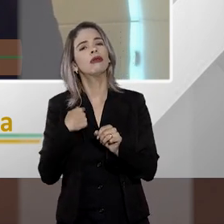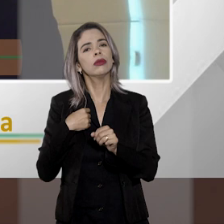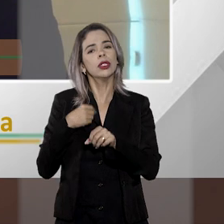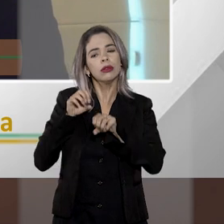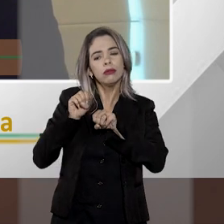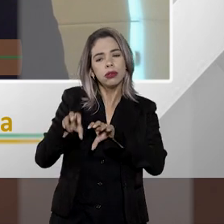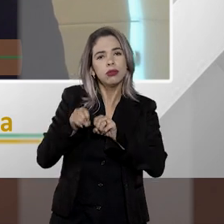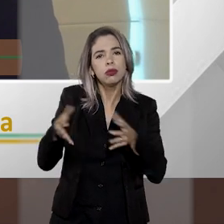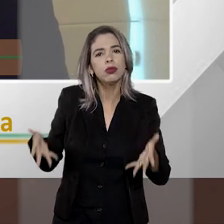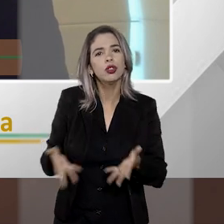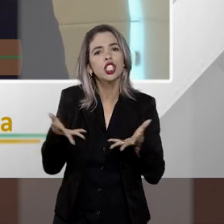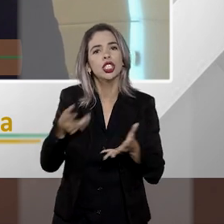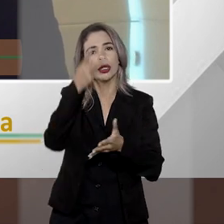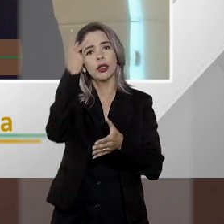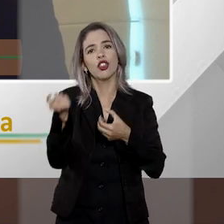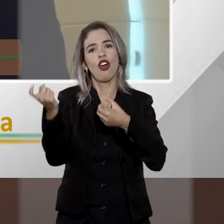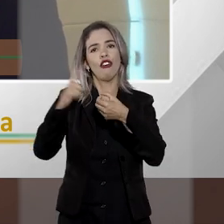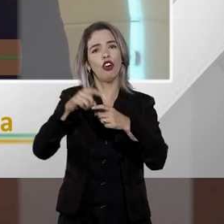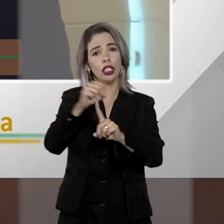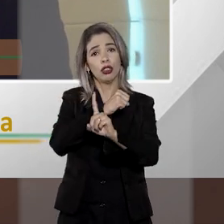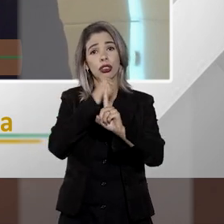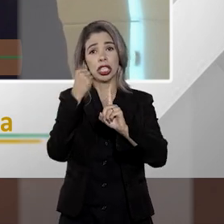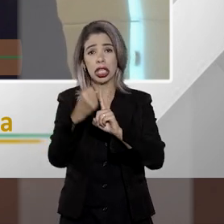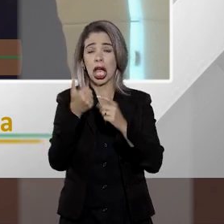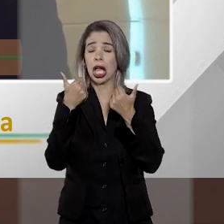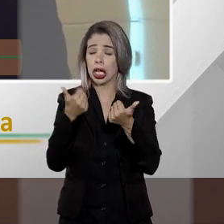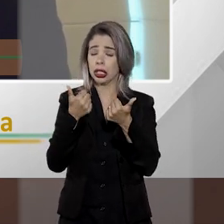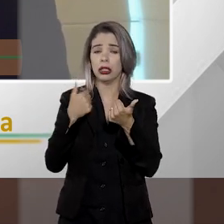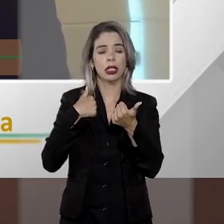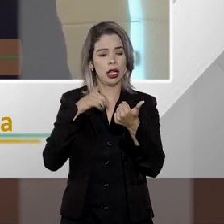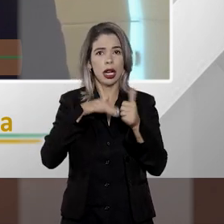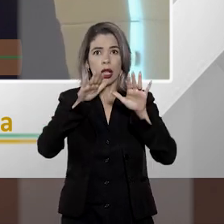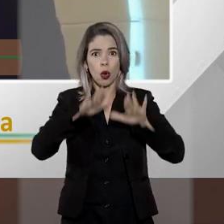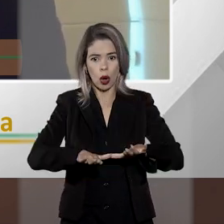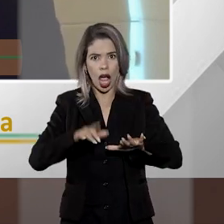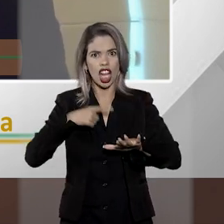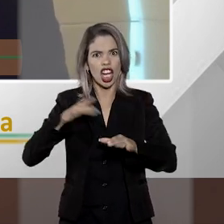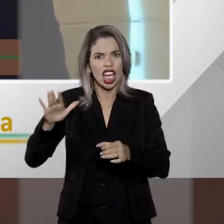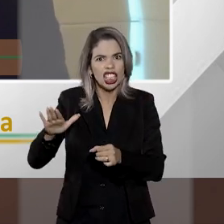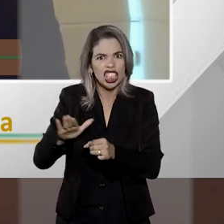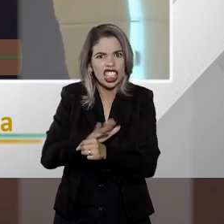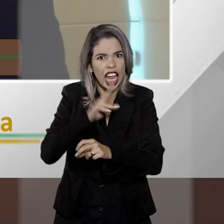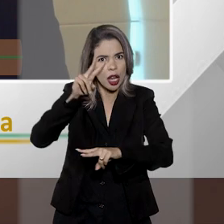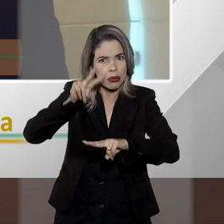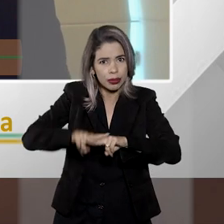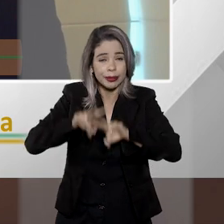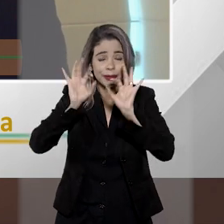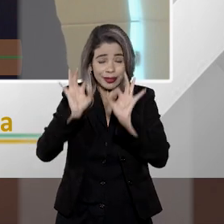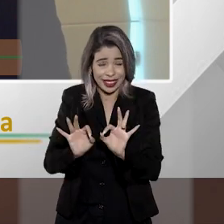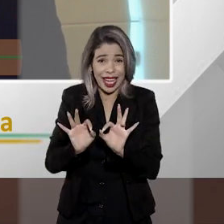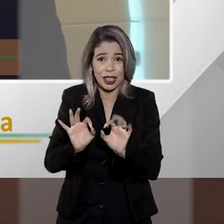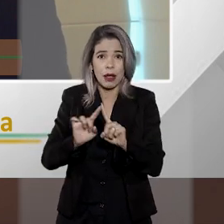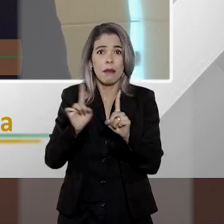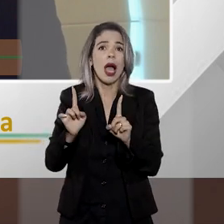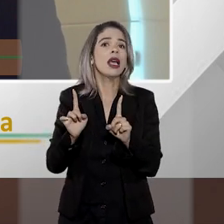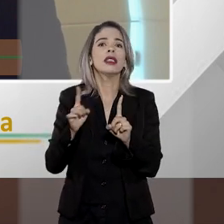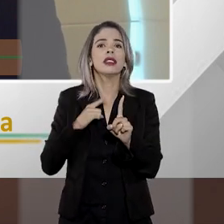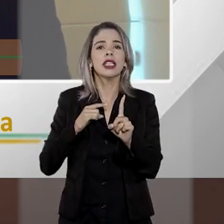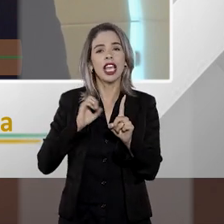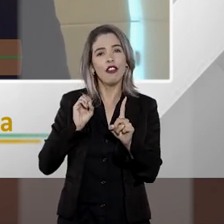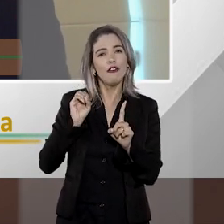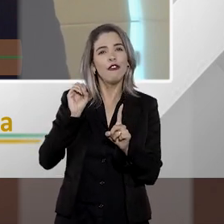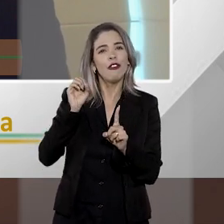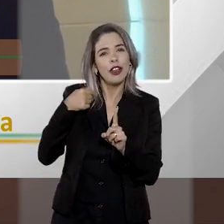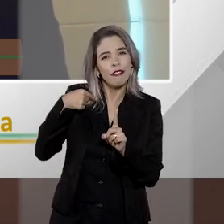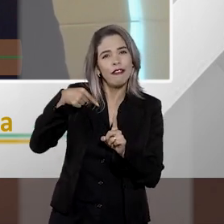grande de pessoas, essas pessoas não só estarão saindo de um sistema que é sobrecarregado, sabemos disso, mas também ao